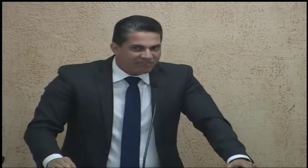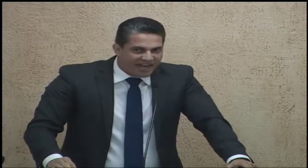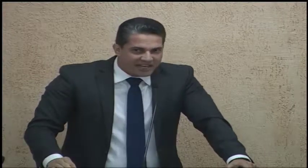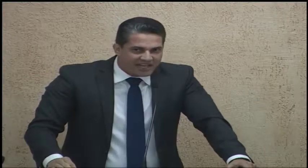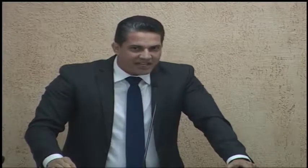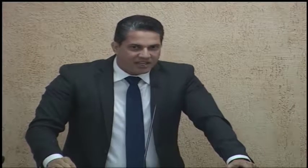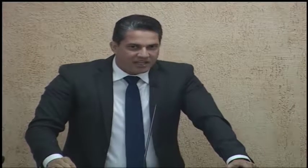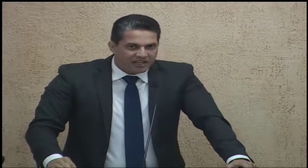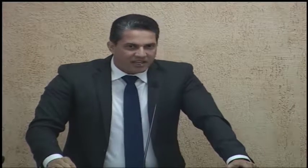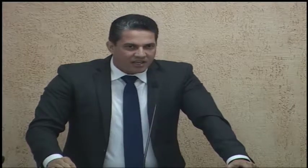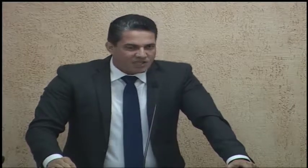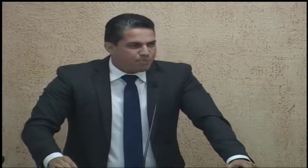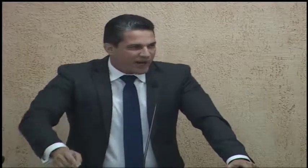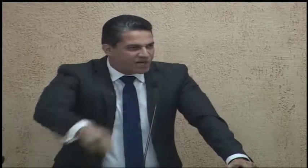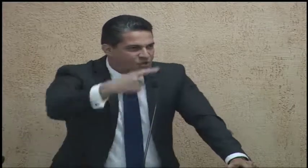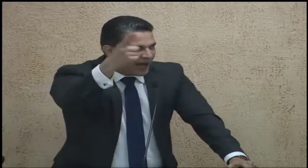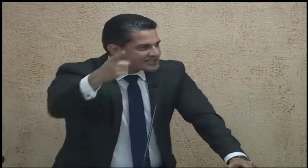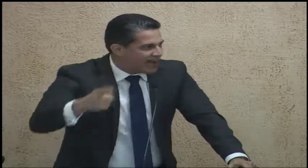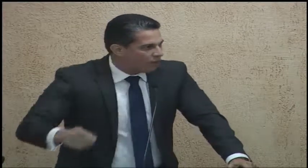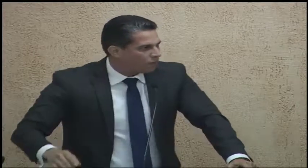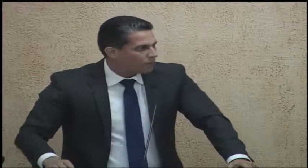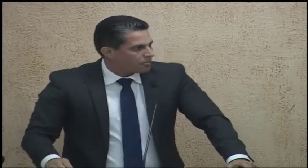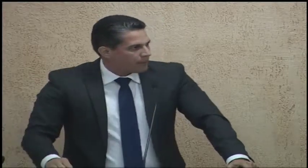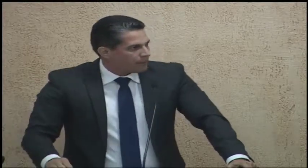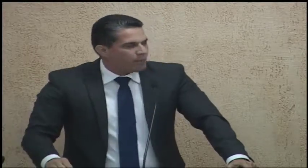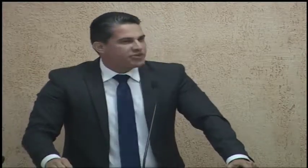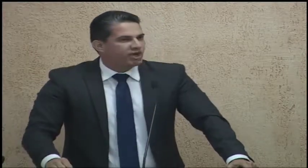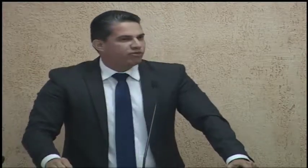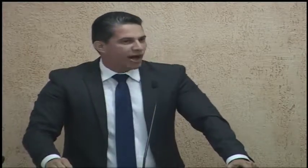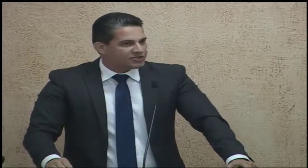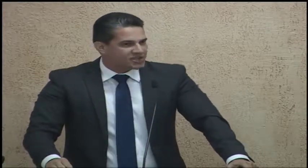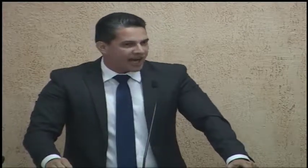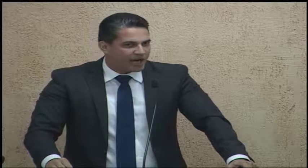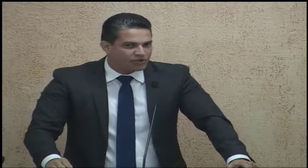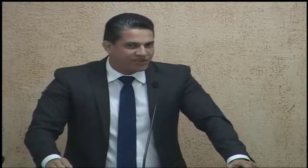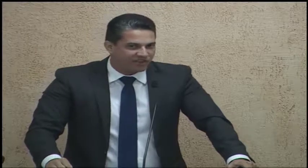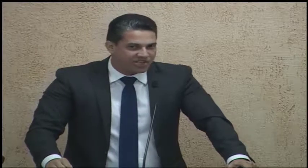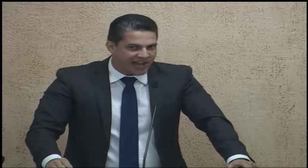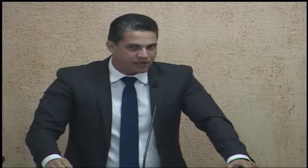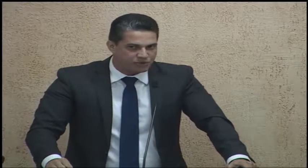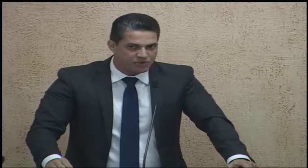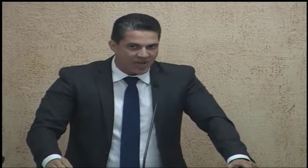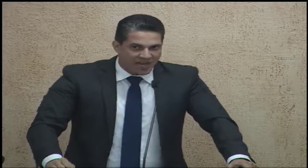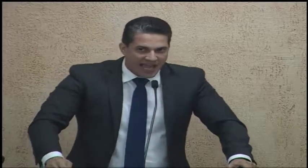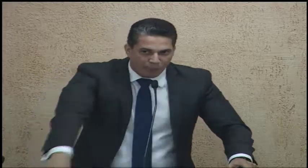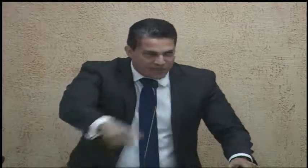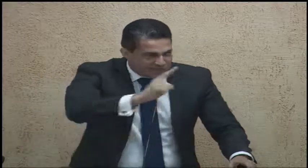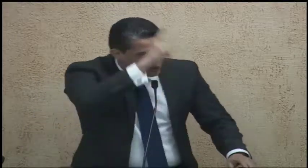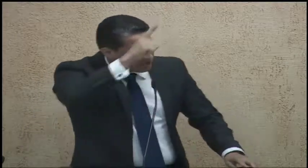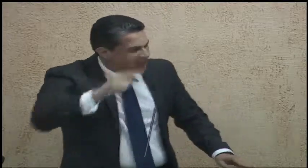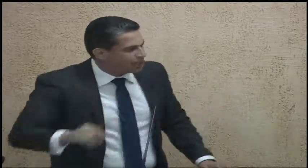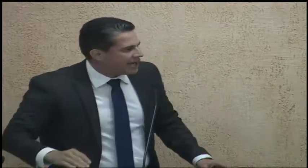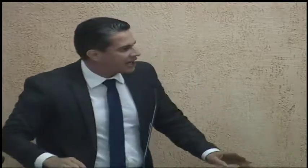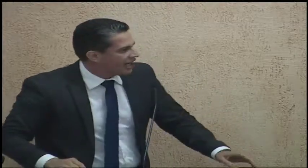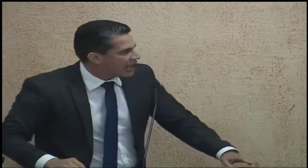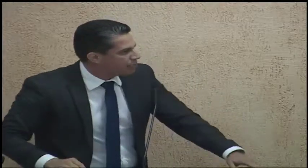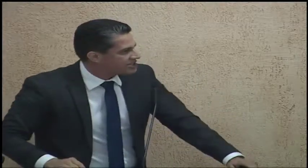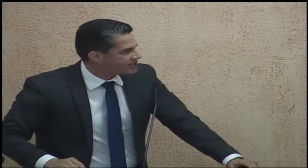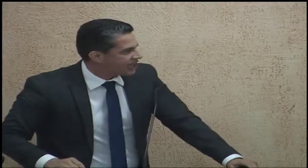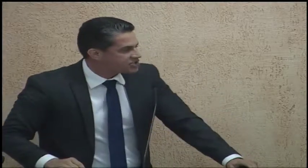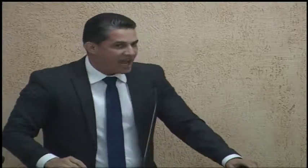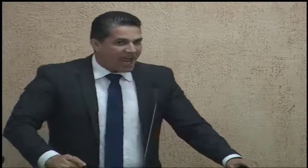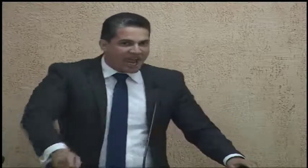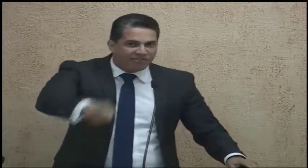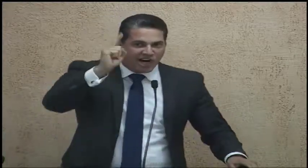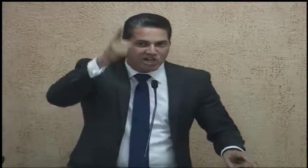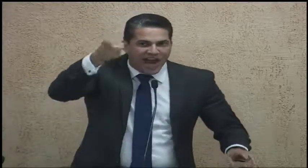me vali de persuasão para obter um voto sequer dos evangélicos. E é preciso que fique bem claro,